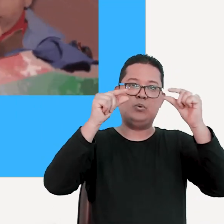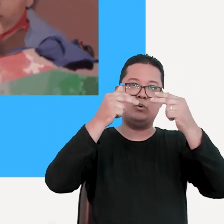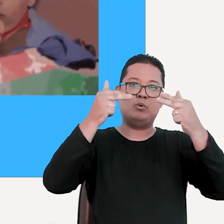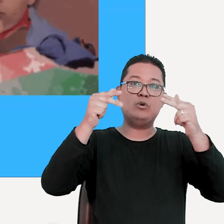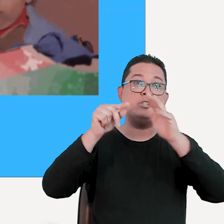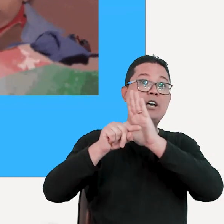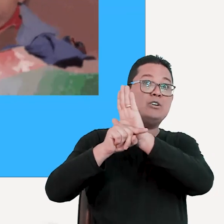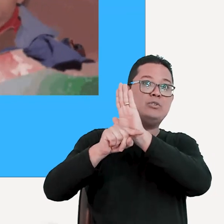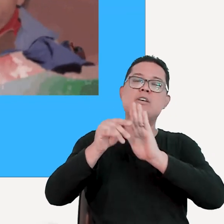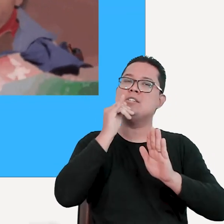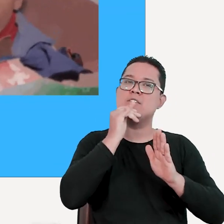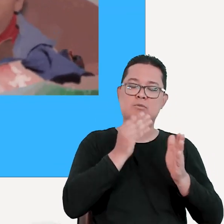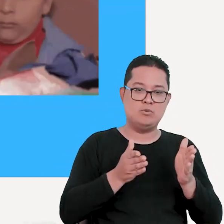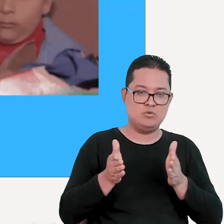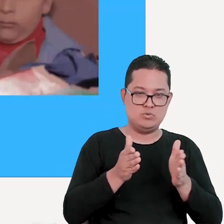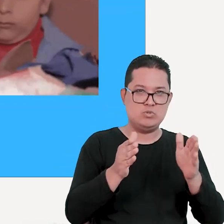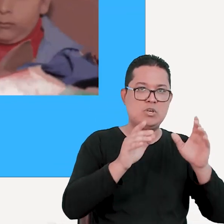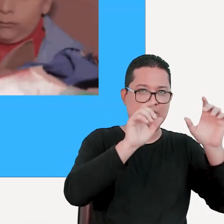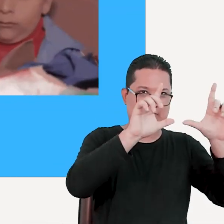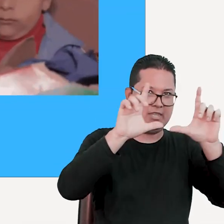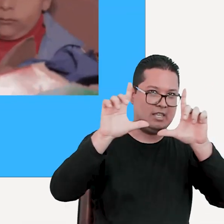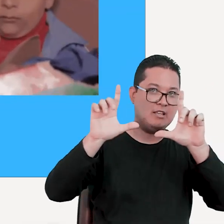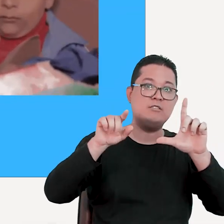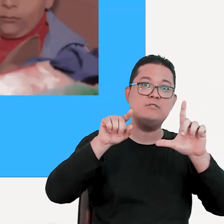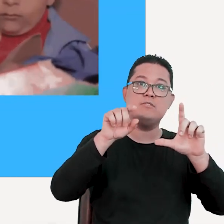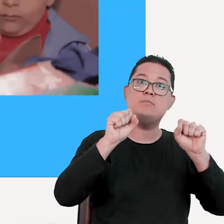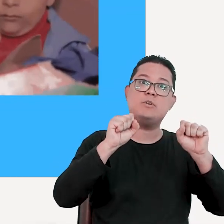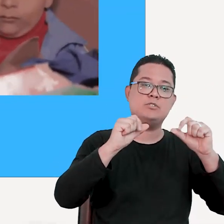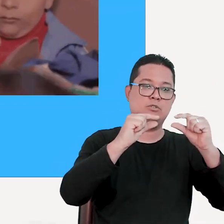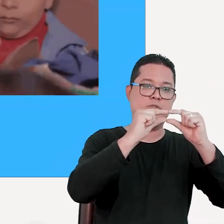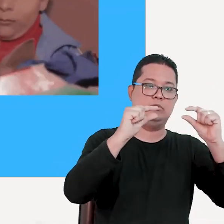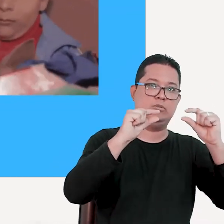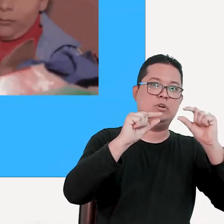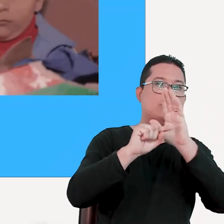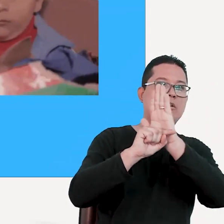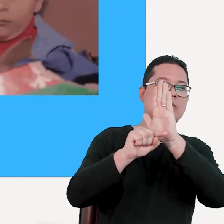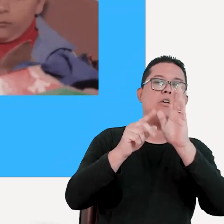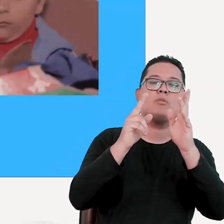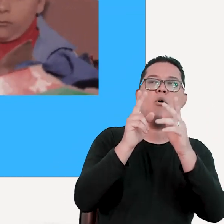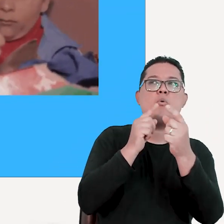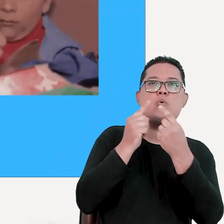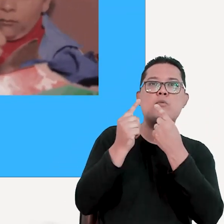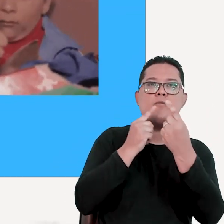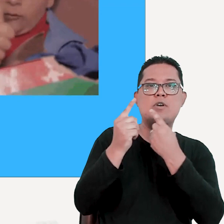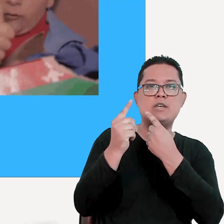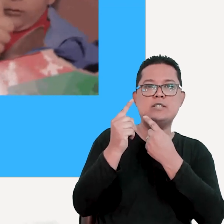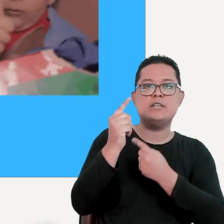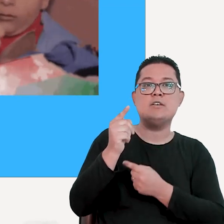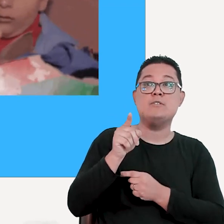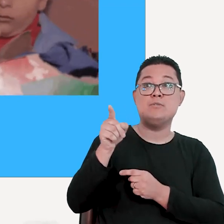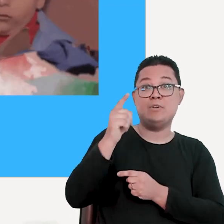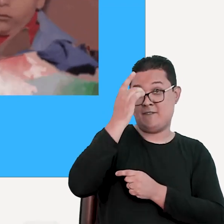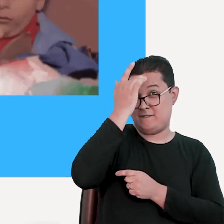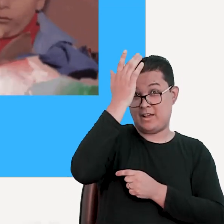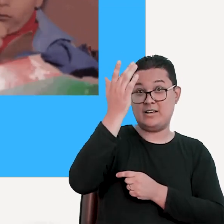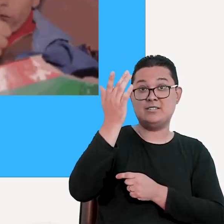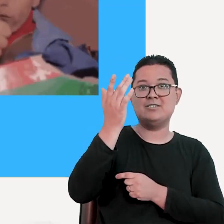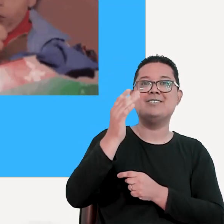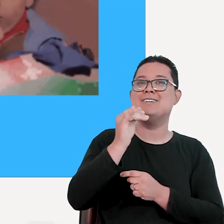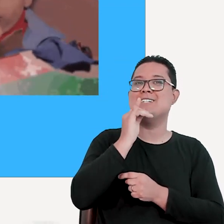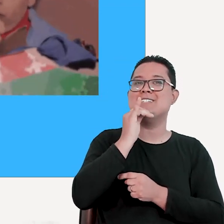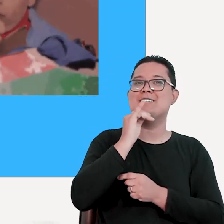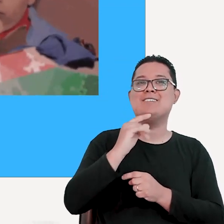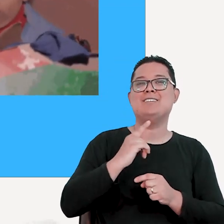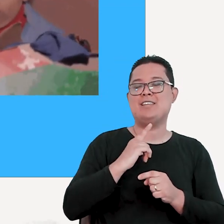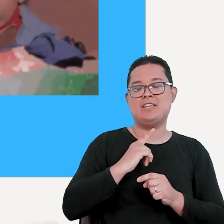todo o fluxo, você também empodera e facilita a tomada de decisão. O que eu quero dizer com isso? Quando um fluxo ele